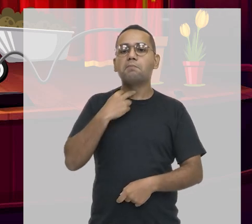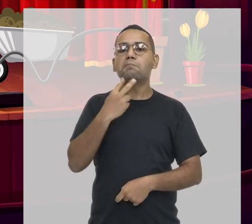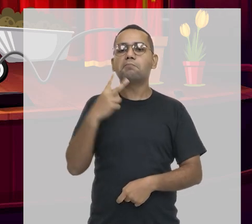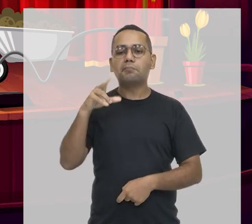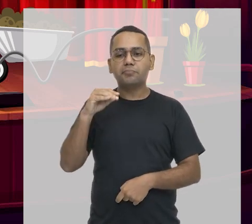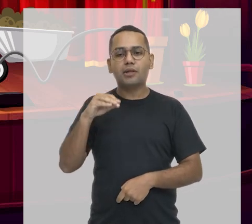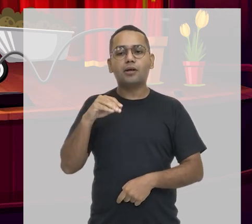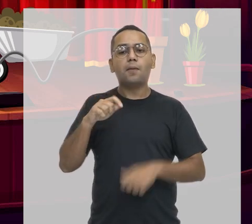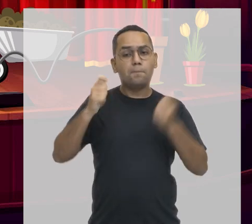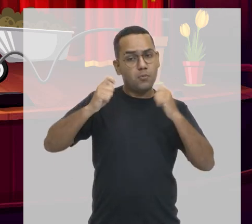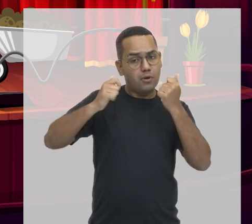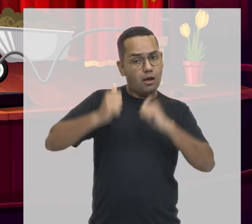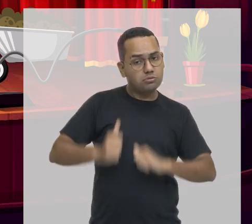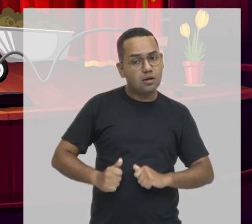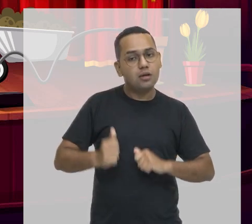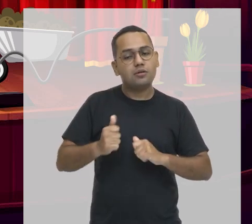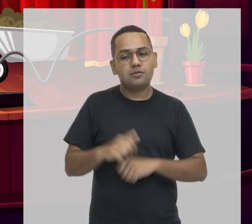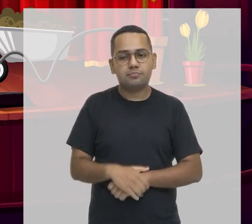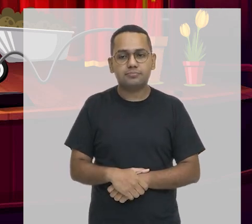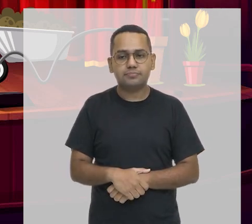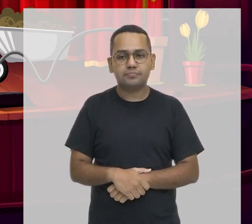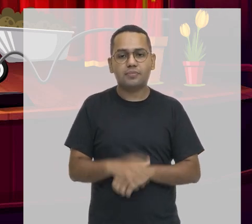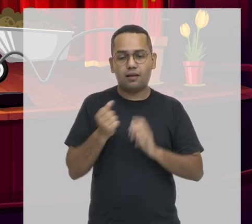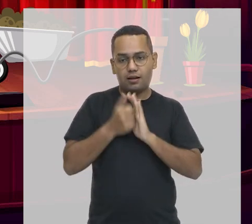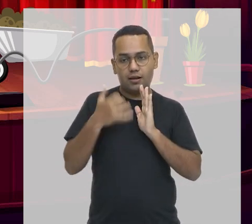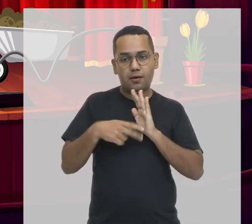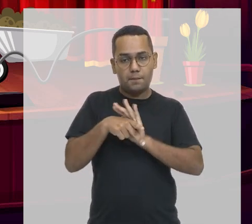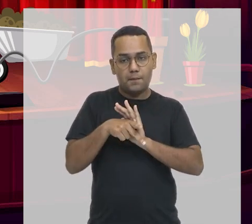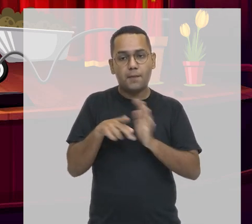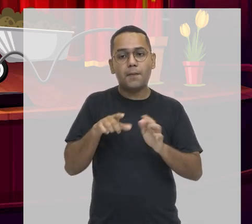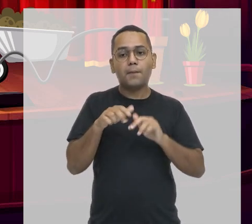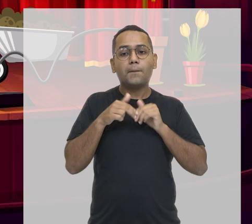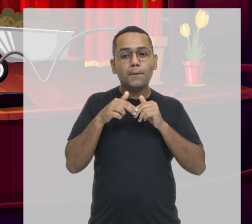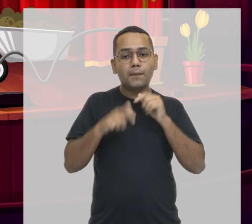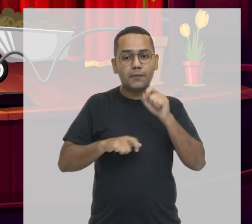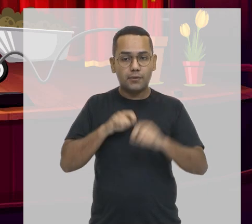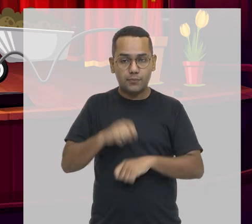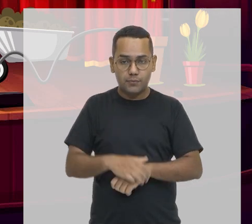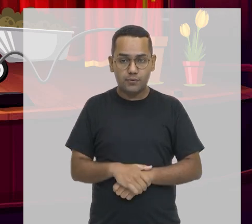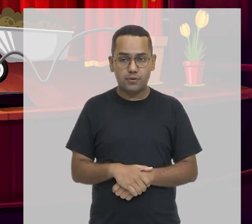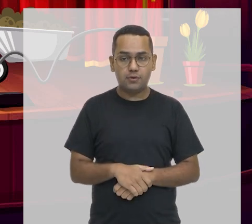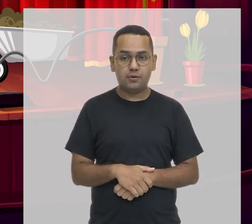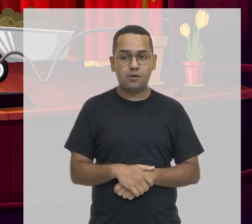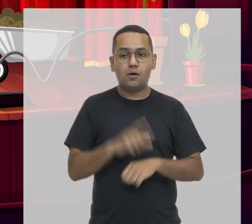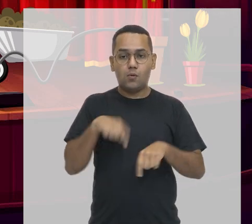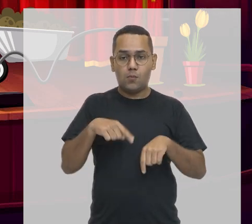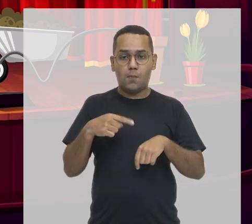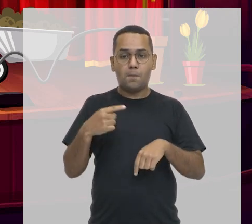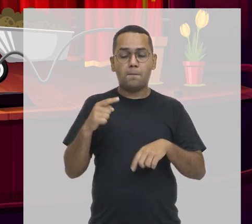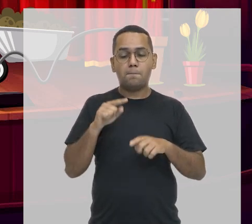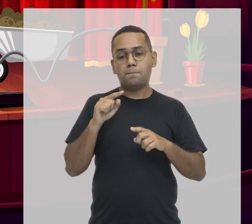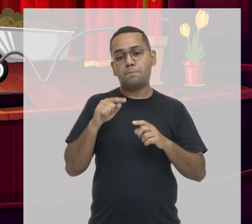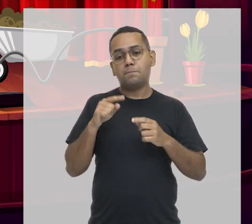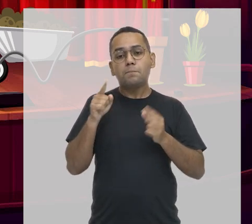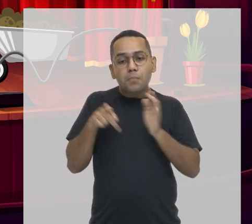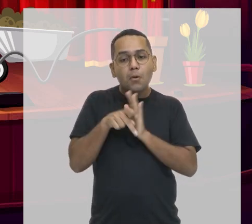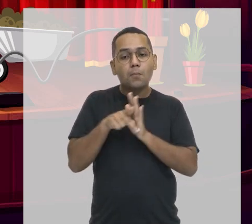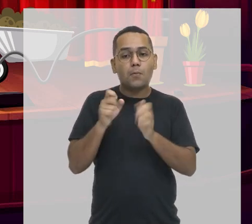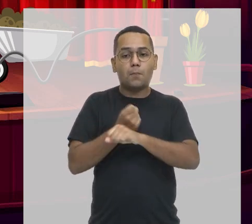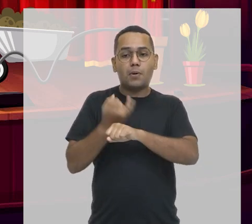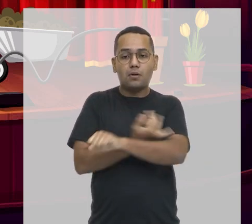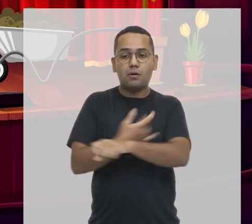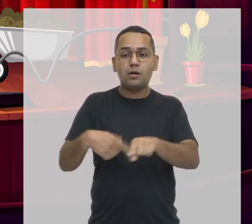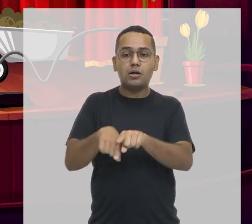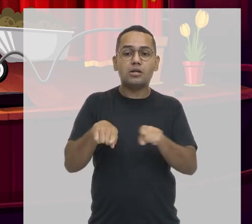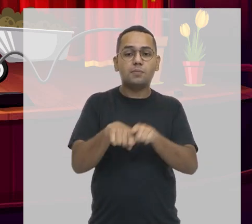personalidade, o estado emocional e até a origem geográfica do personagem, certo? Então, até a